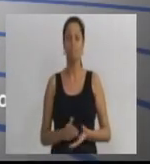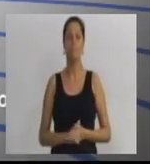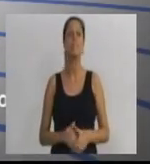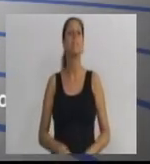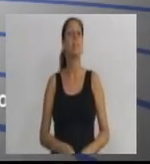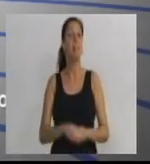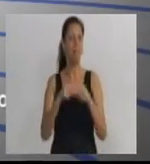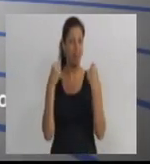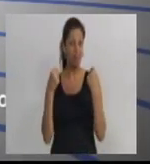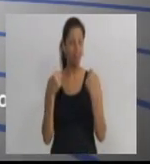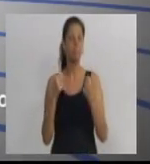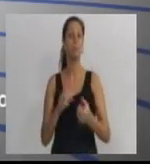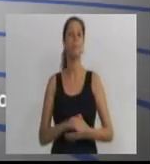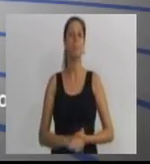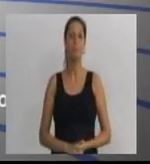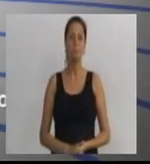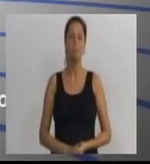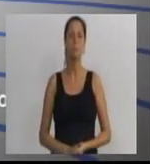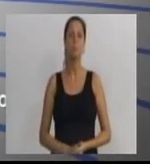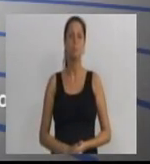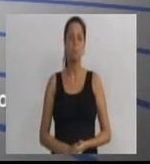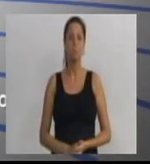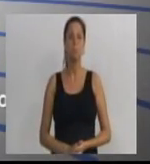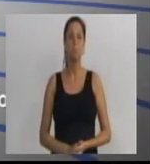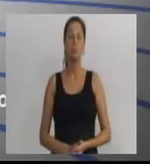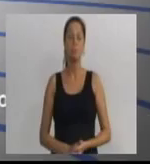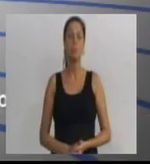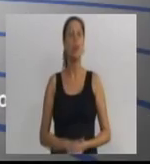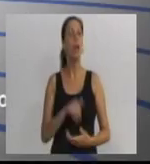abre? Mas antes abriu, tem um cúmulo. Antes abriu.